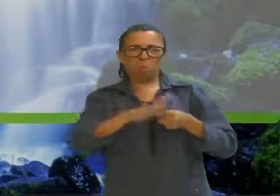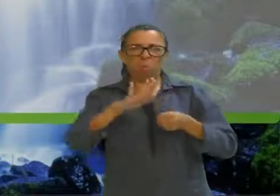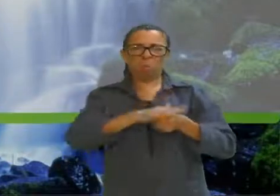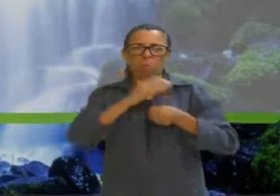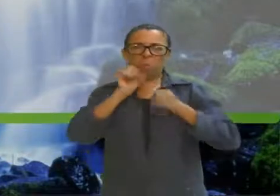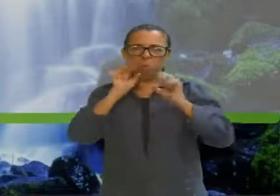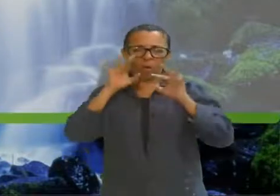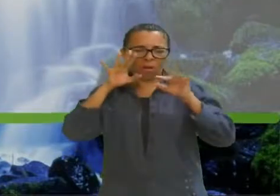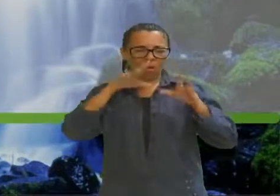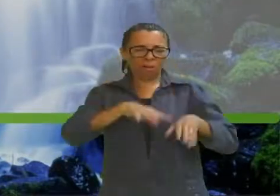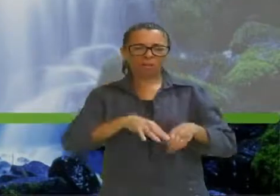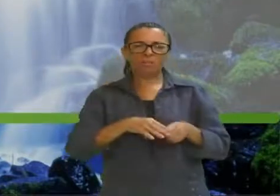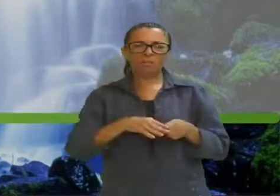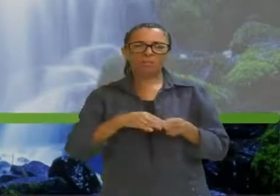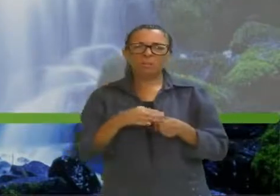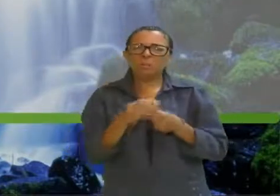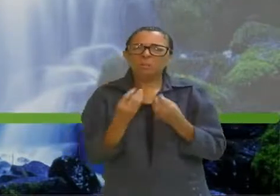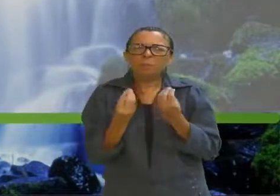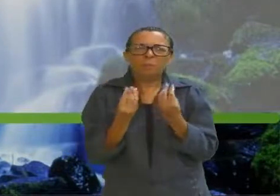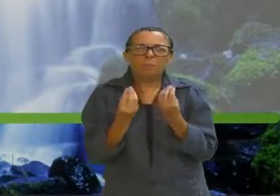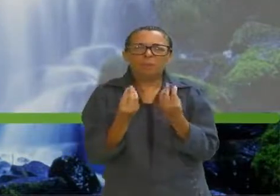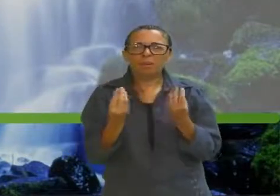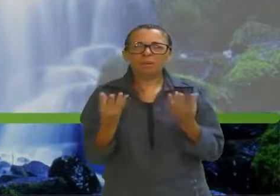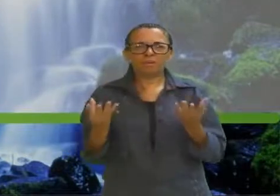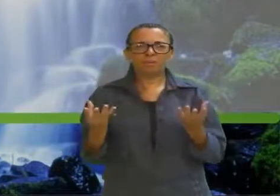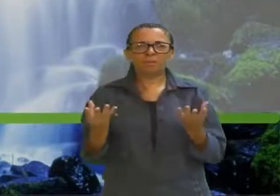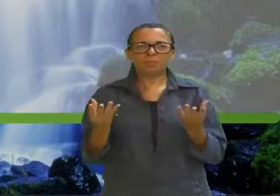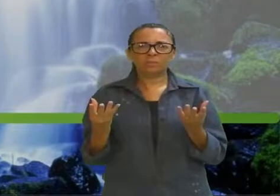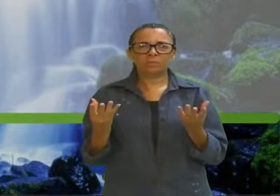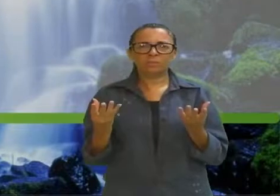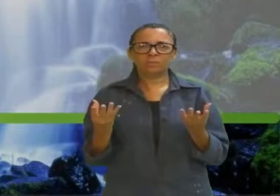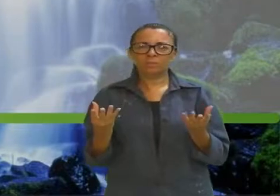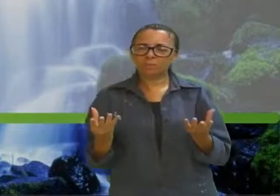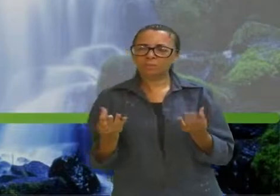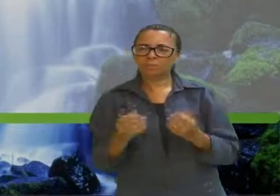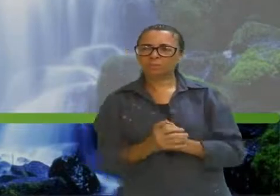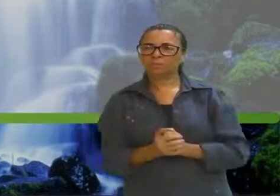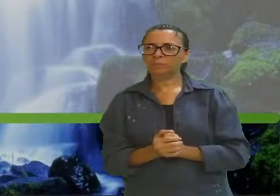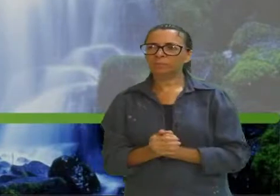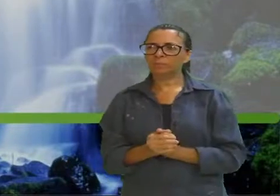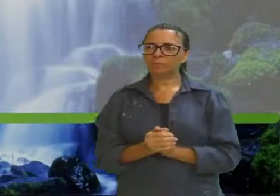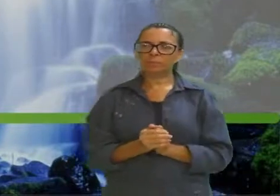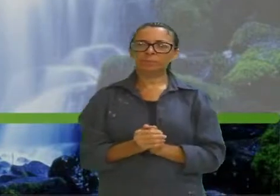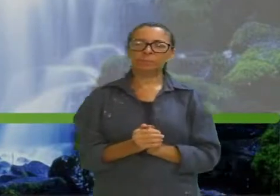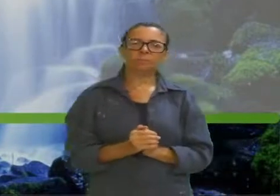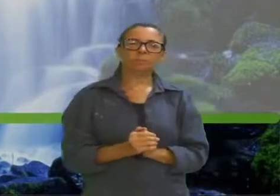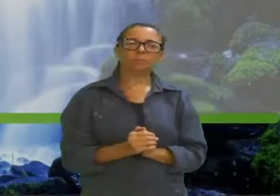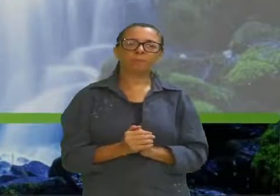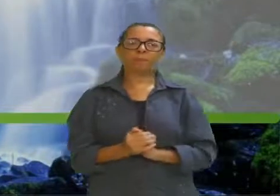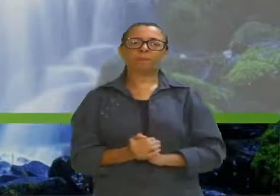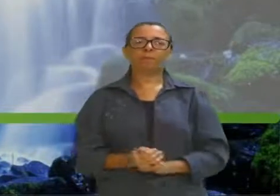não dizer que estamos fazendo a vontade de Deus. Ok?